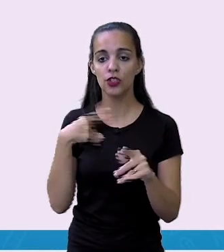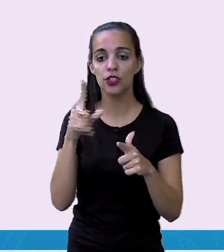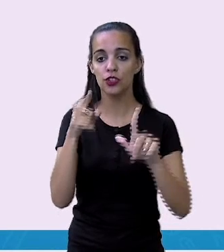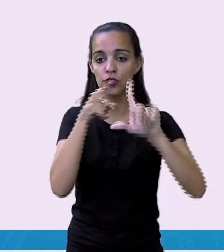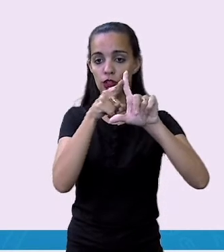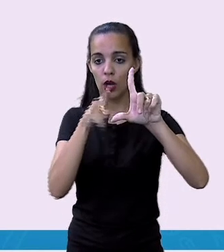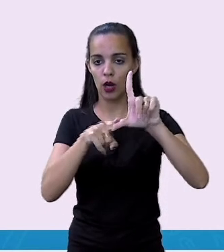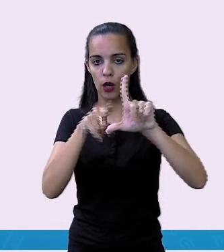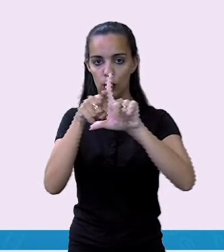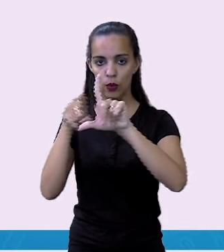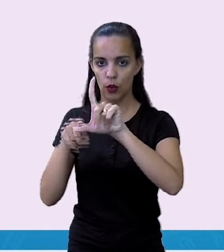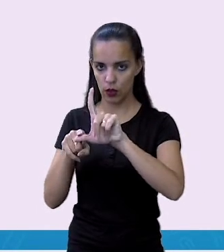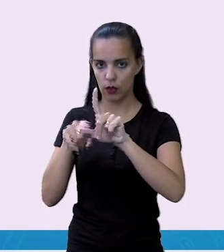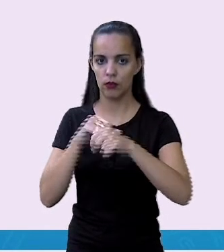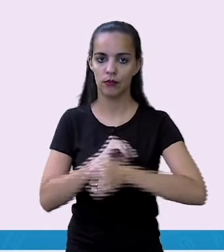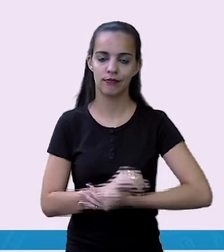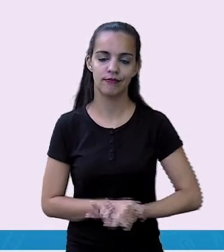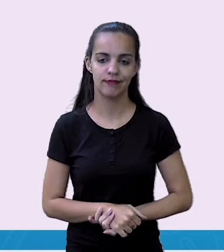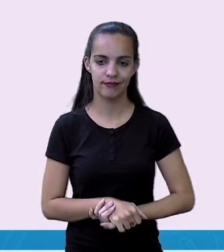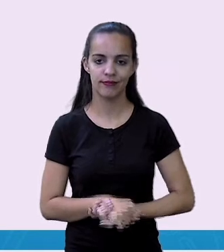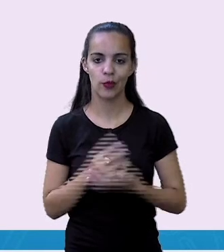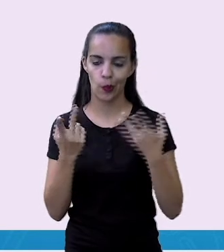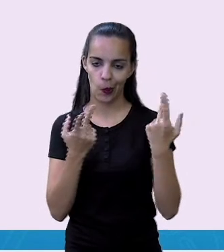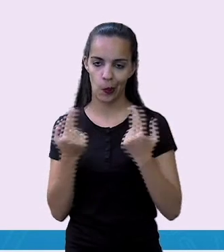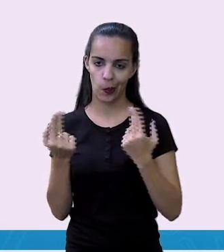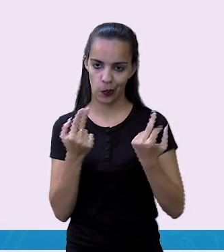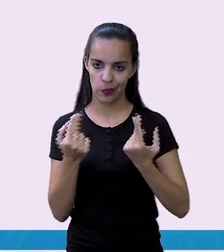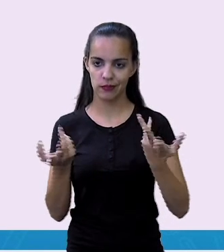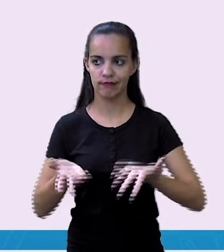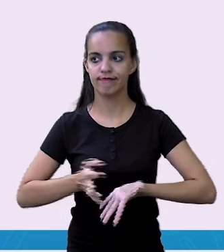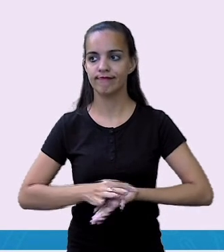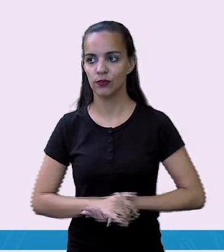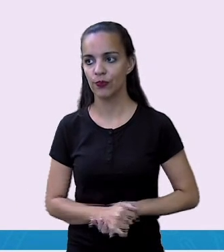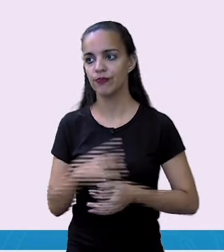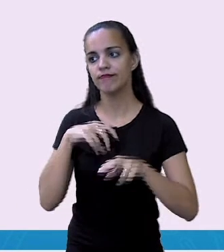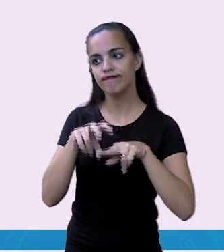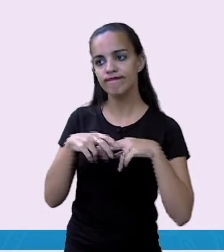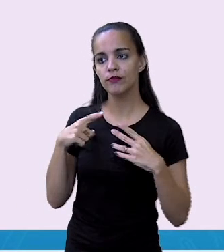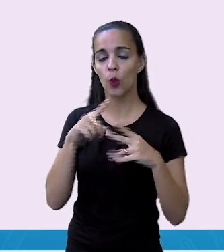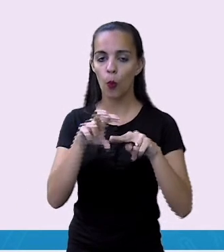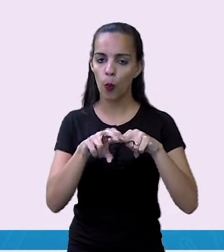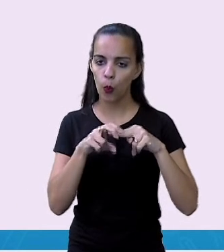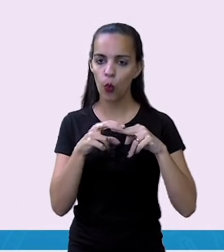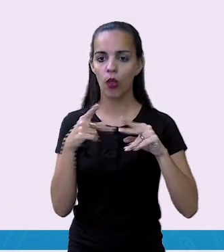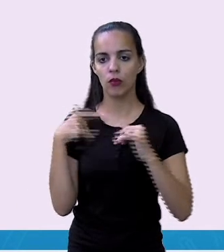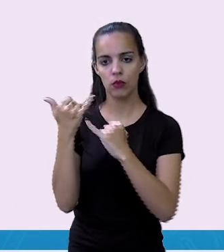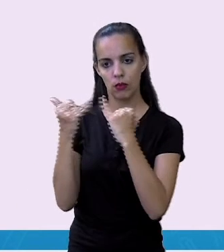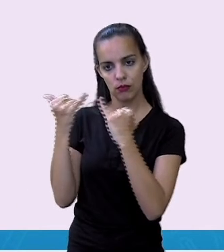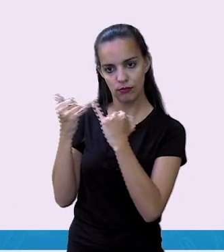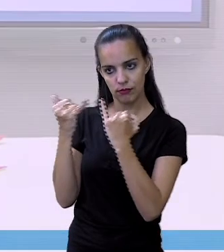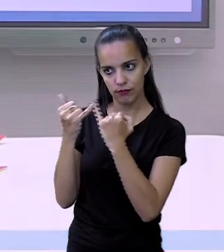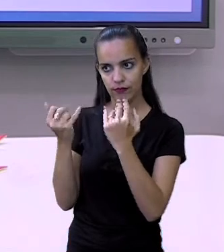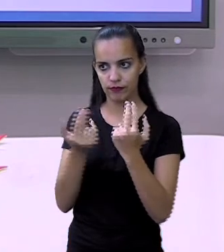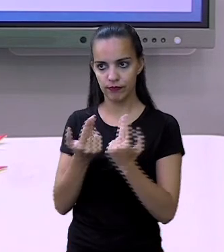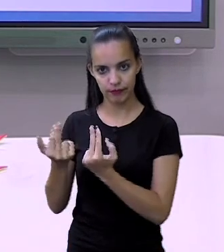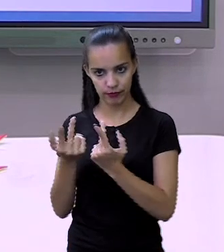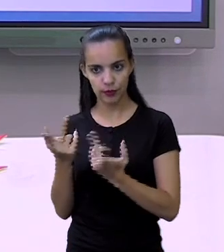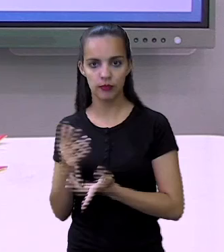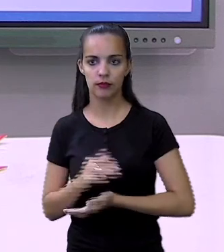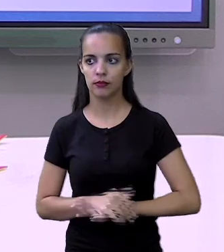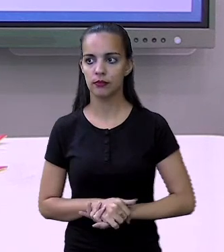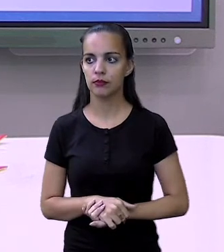que foi o primeiro caso de semelhança que nós vimos. Então, eles são semelhantes pelo caso